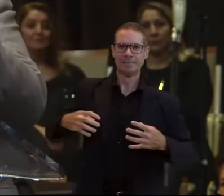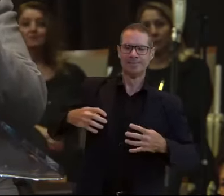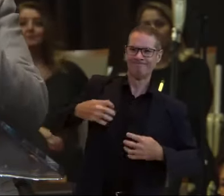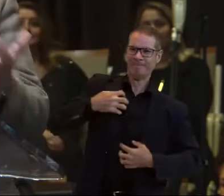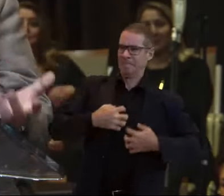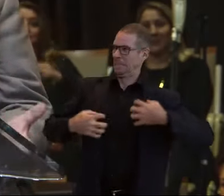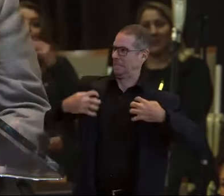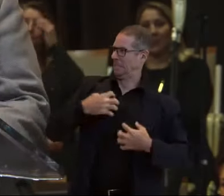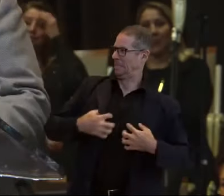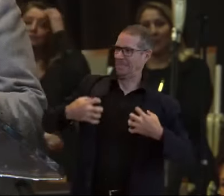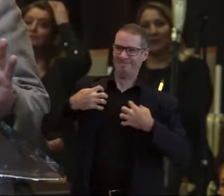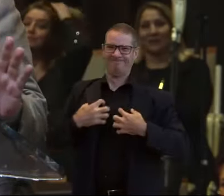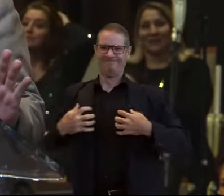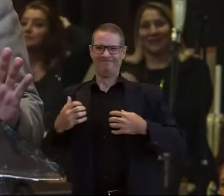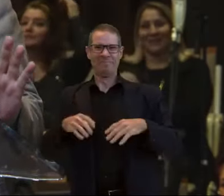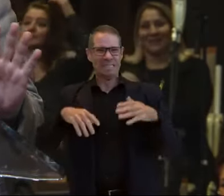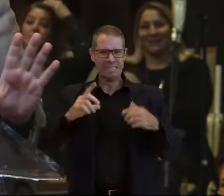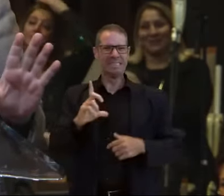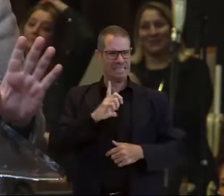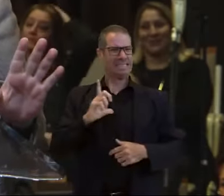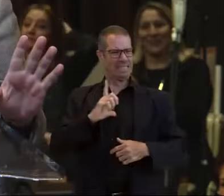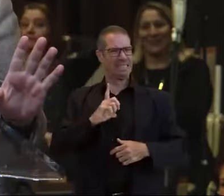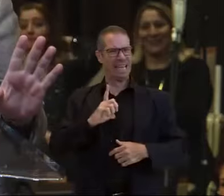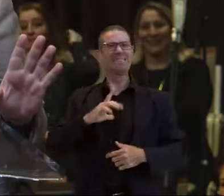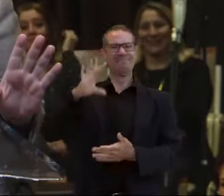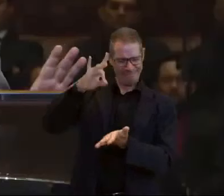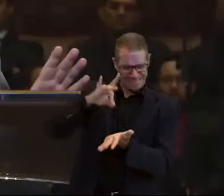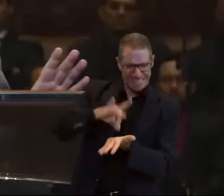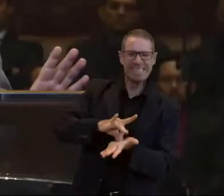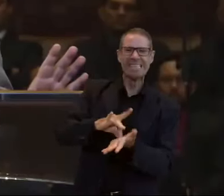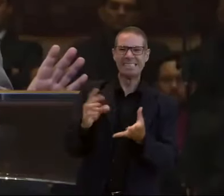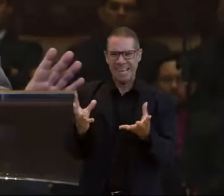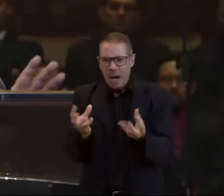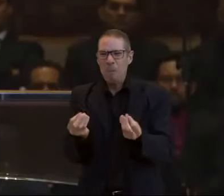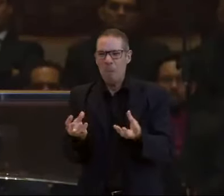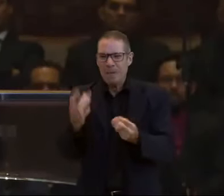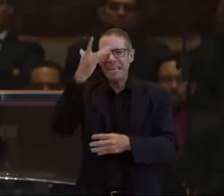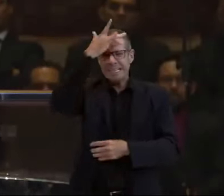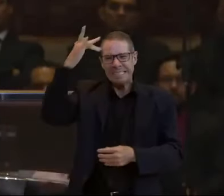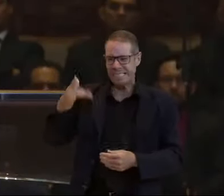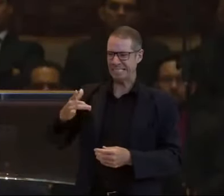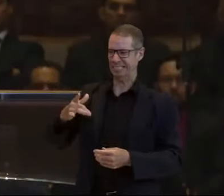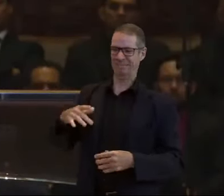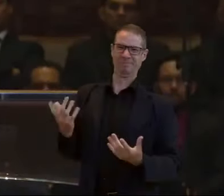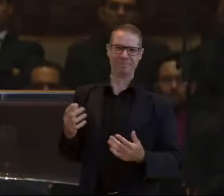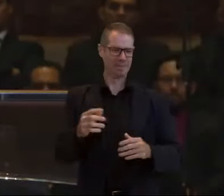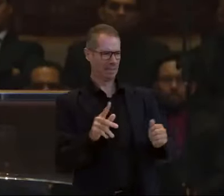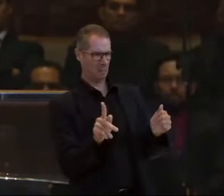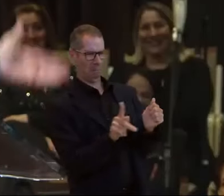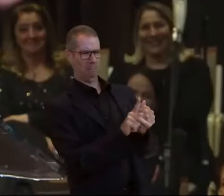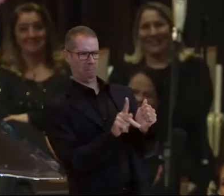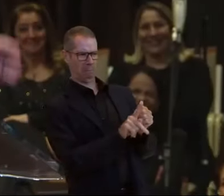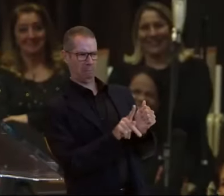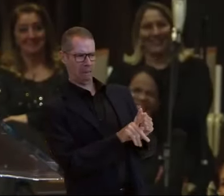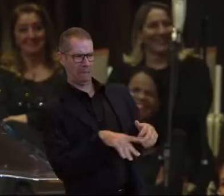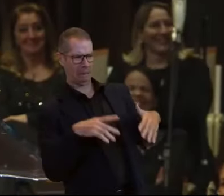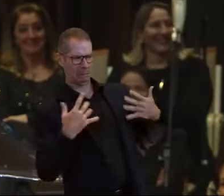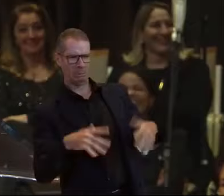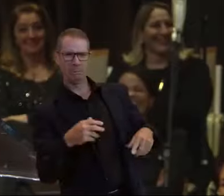estresses, né? Porque onde tem gente tem estresse, pode ter certeza, né? E aí esse Pedro é muito afoito, né?